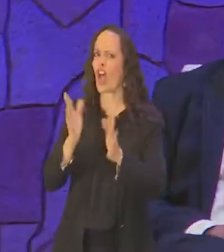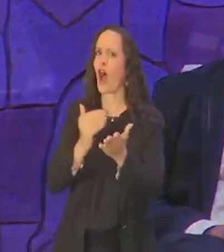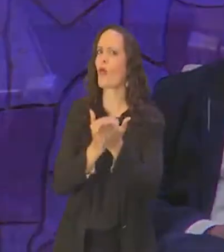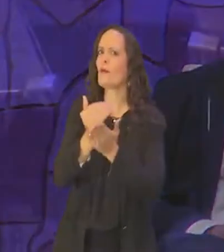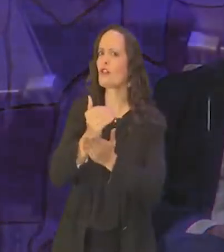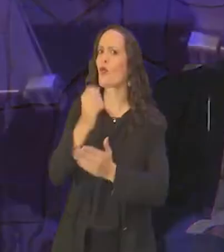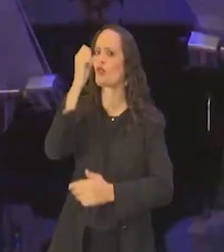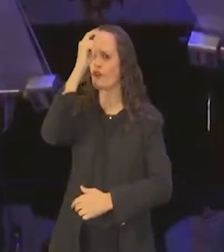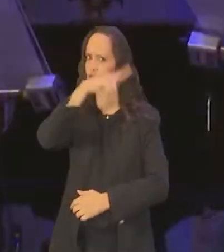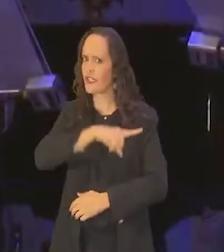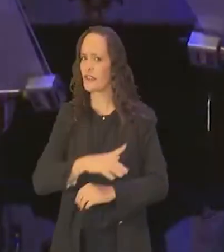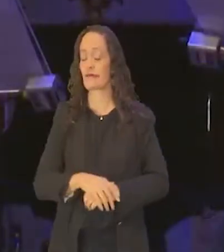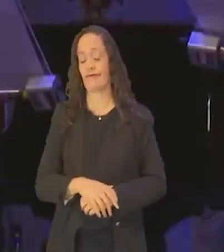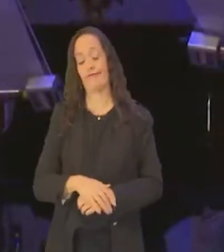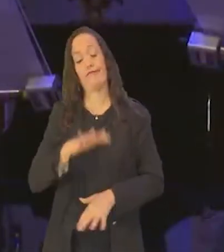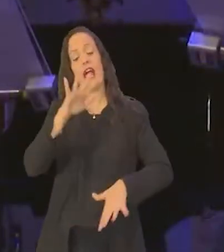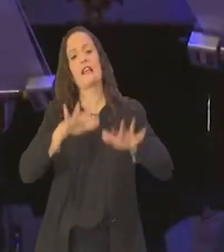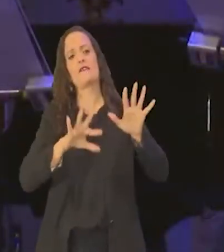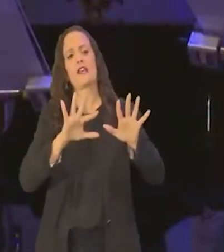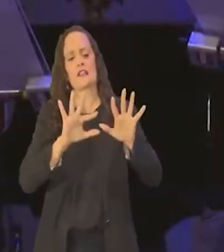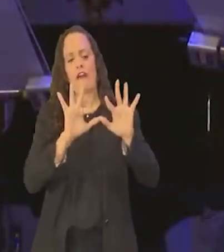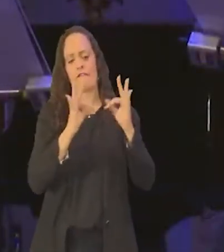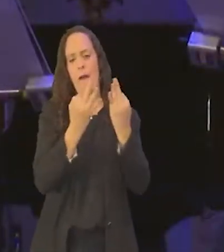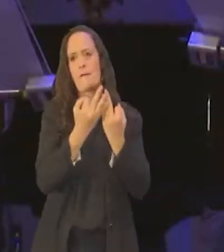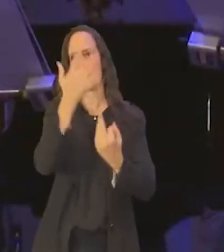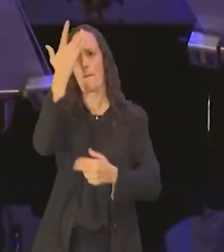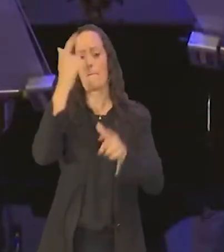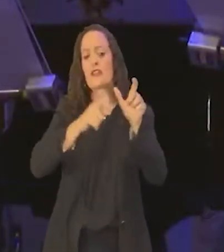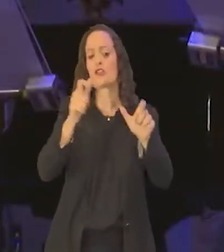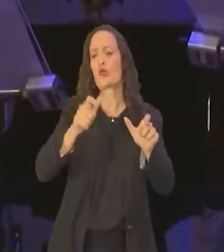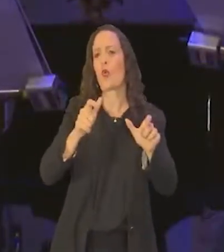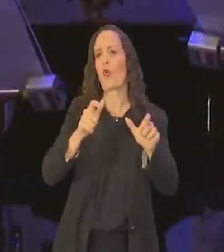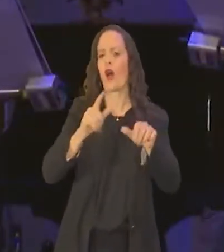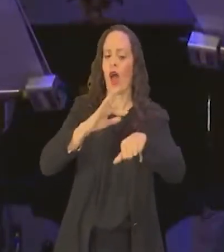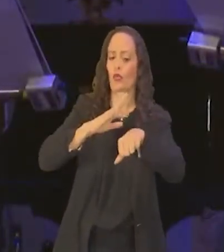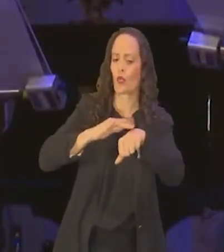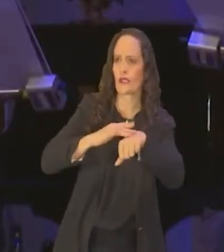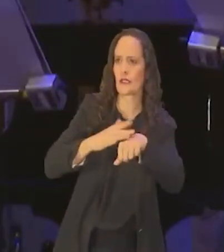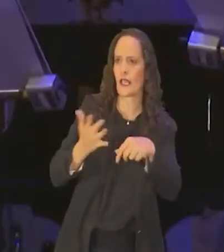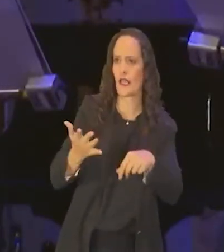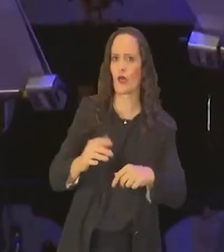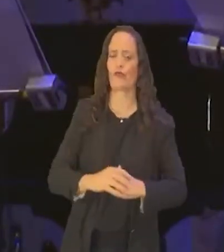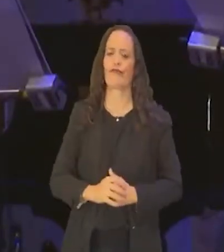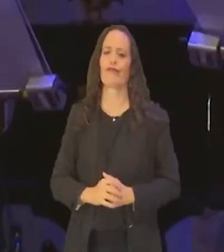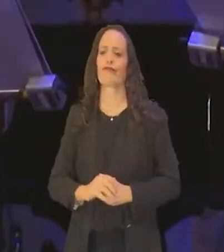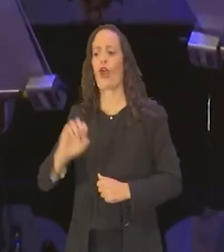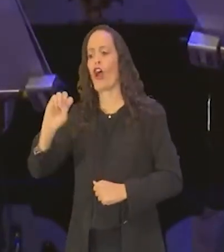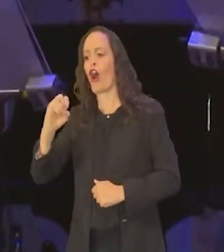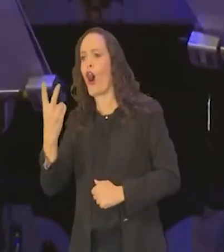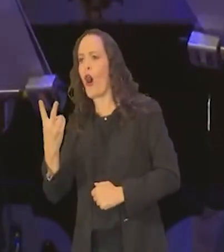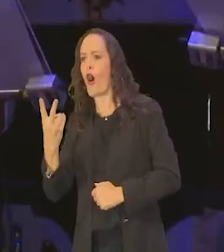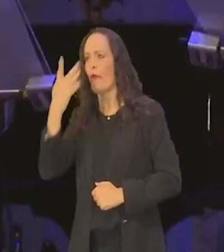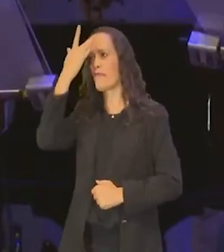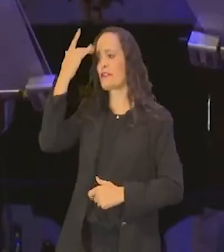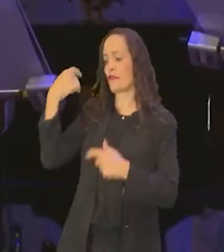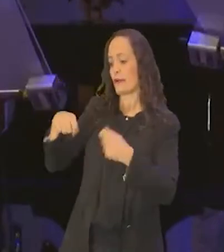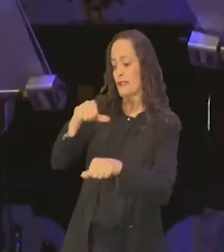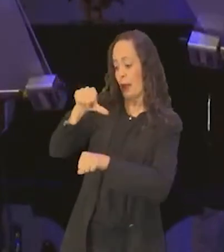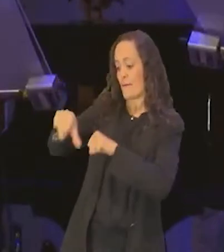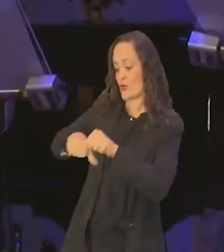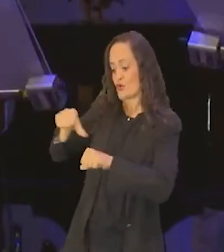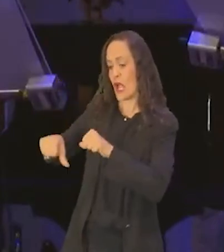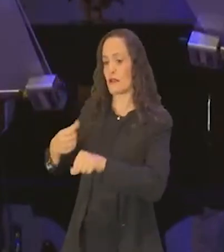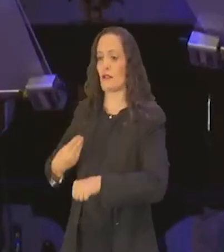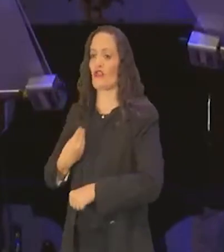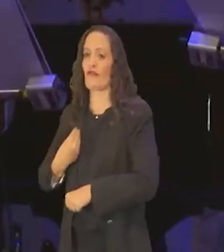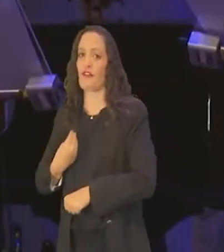Algum familiar que ficou doente de forma repentina, uma necessidade de uma mudança. Nós temos irmãos que